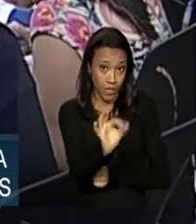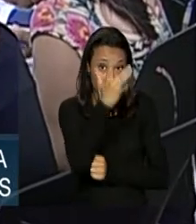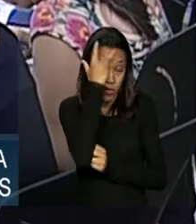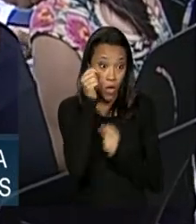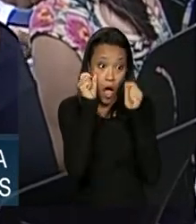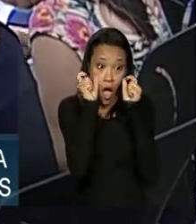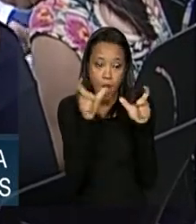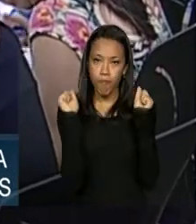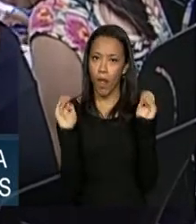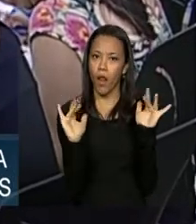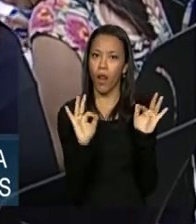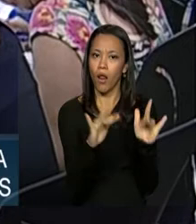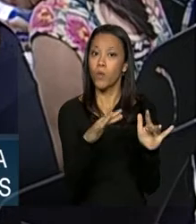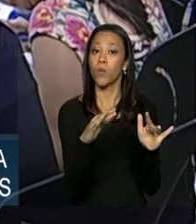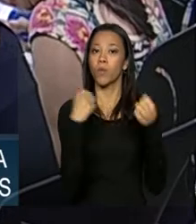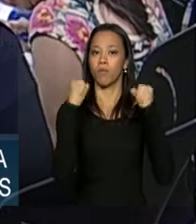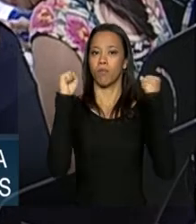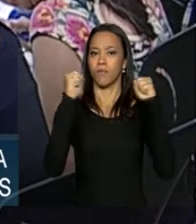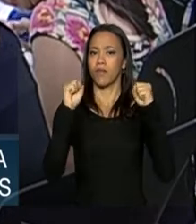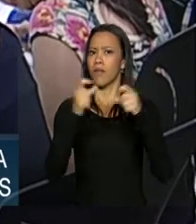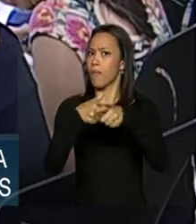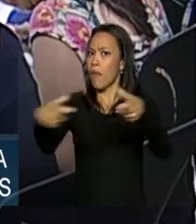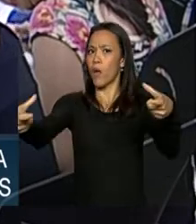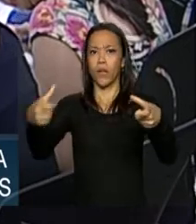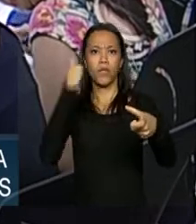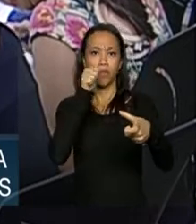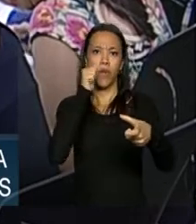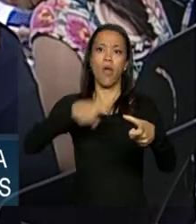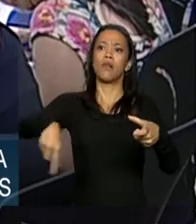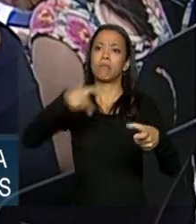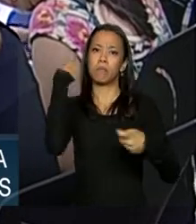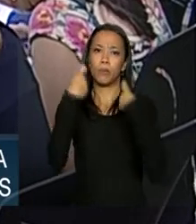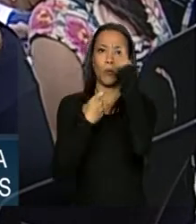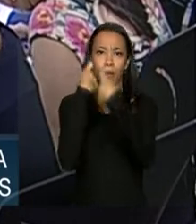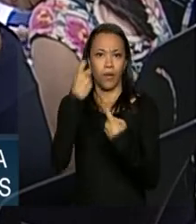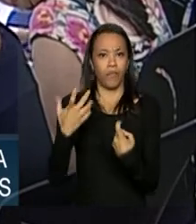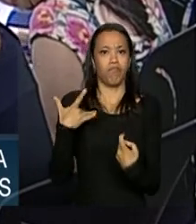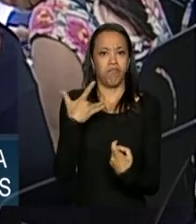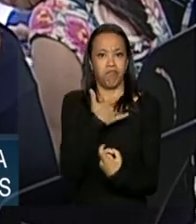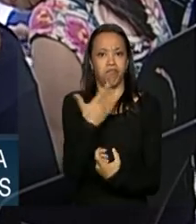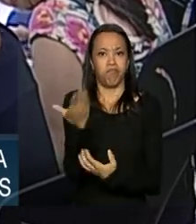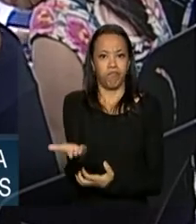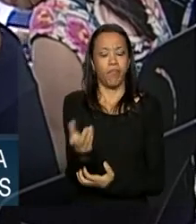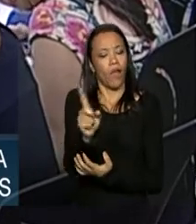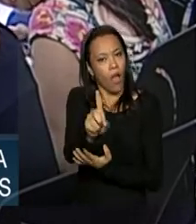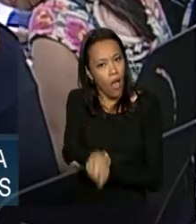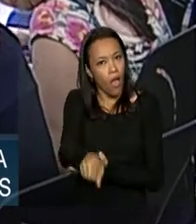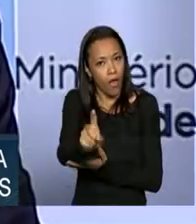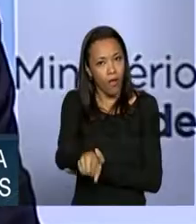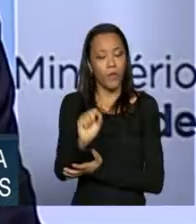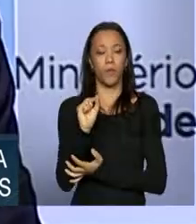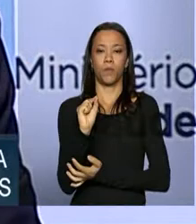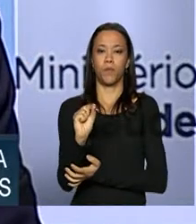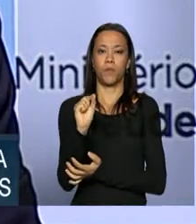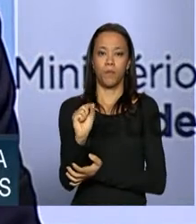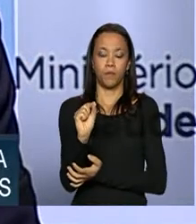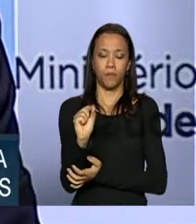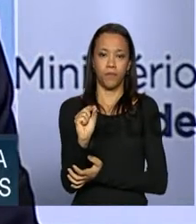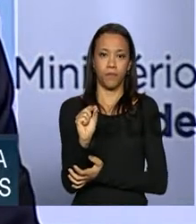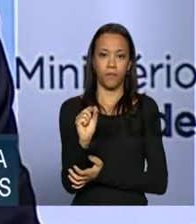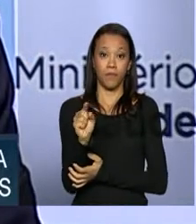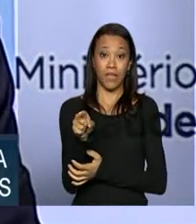em particular entre as mulheres, ele é muito importante, porque é de fato um fator de proteção, né,